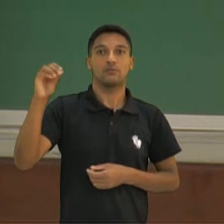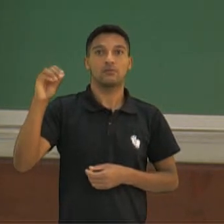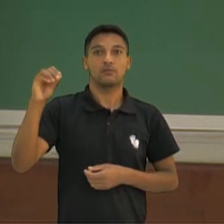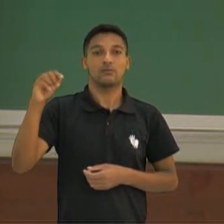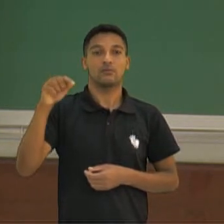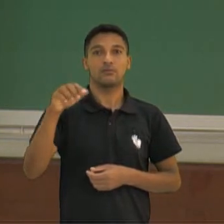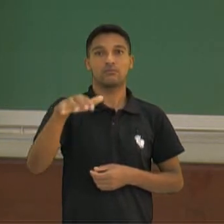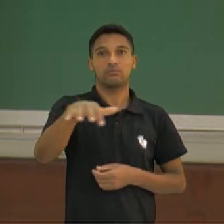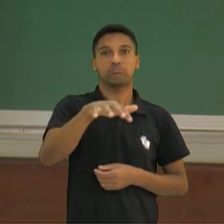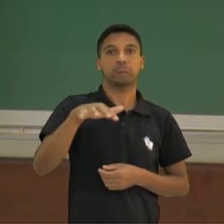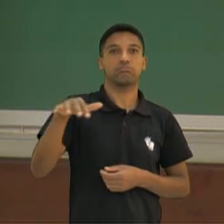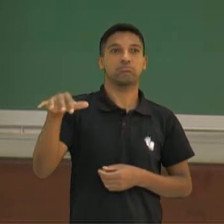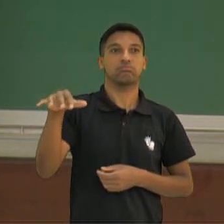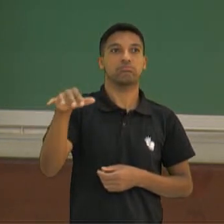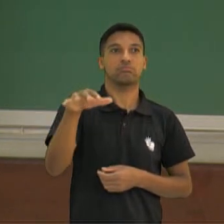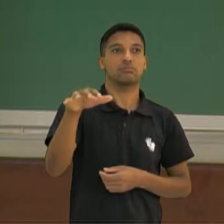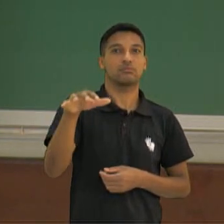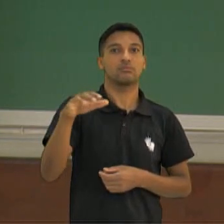pelas gangues.